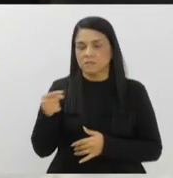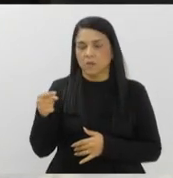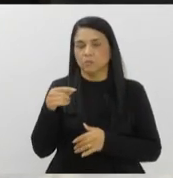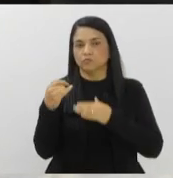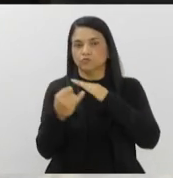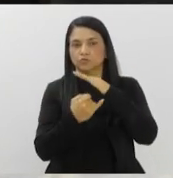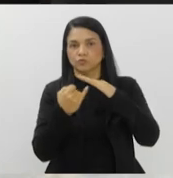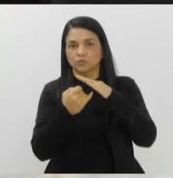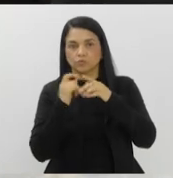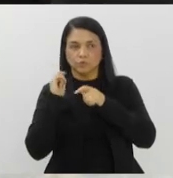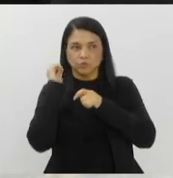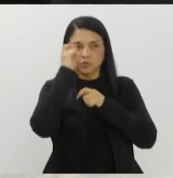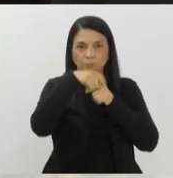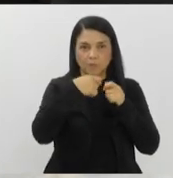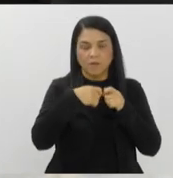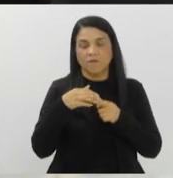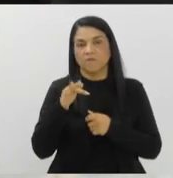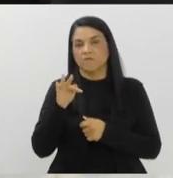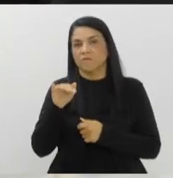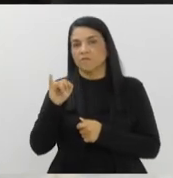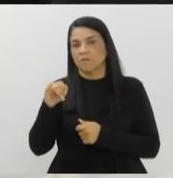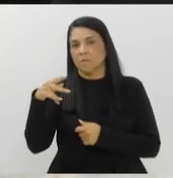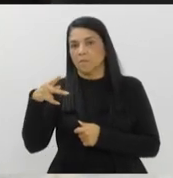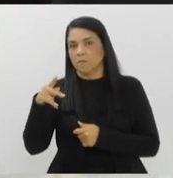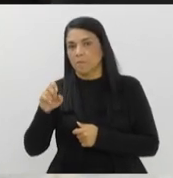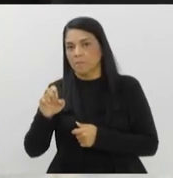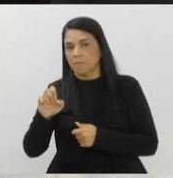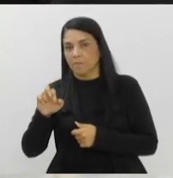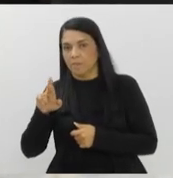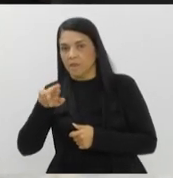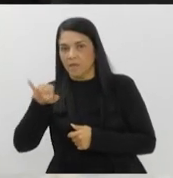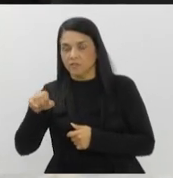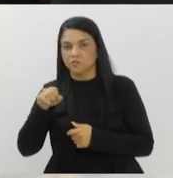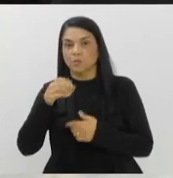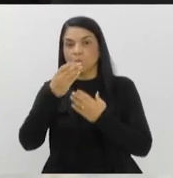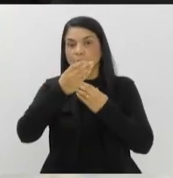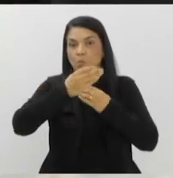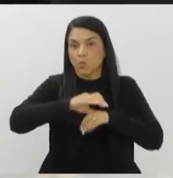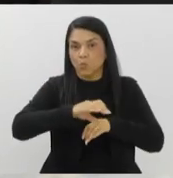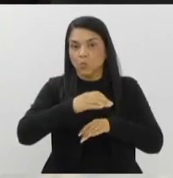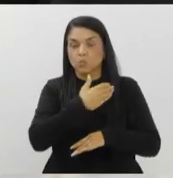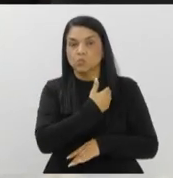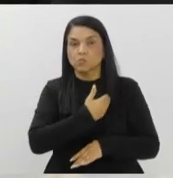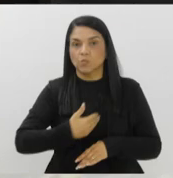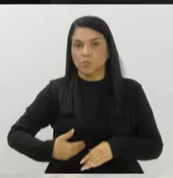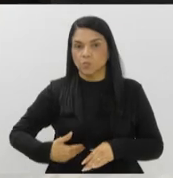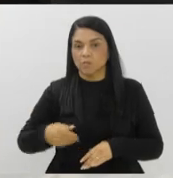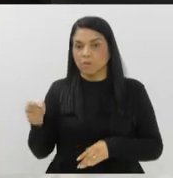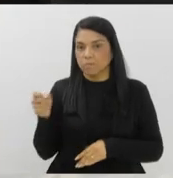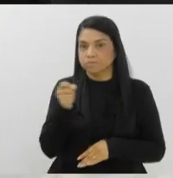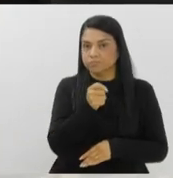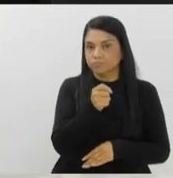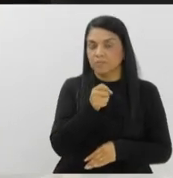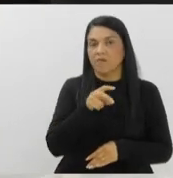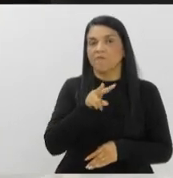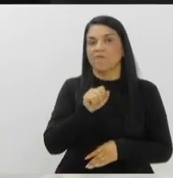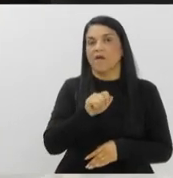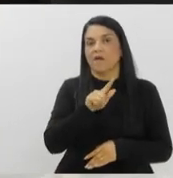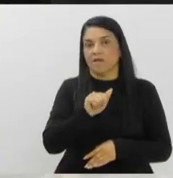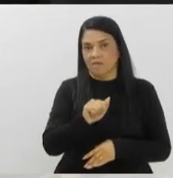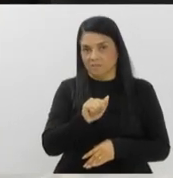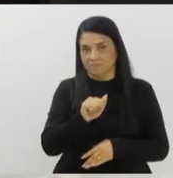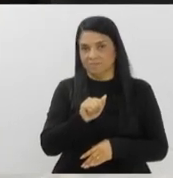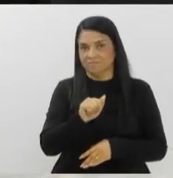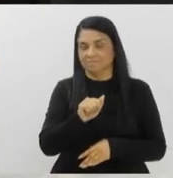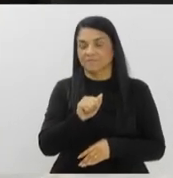Rio de Janeiro, a FIPERJE, a realizar concurso público para preenchimento dos cargos vagos, né?